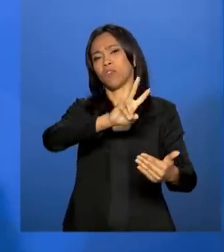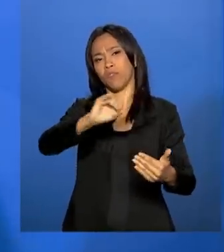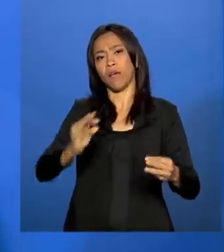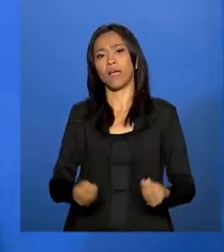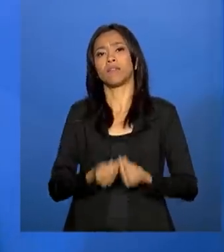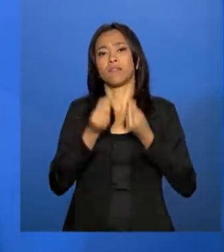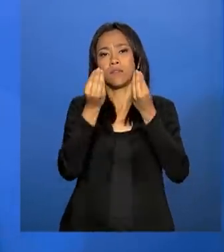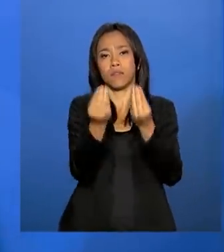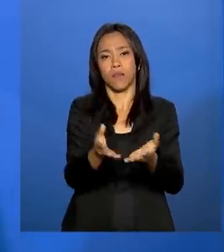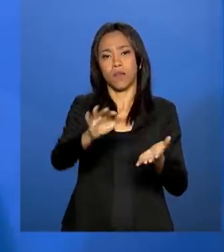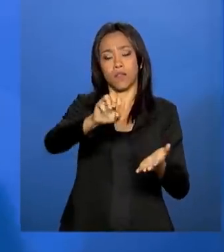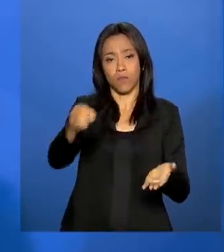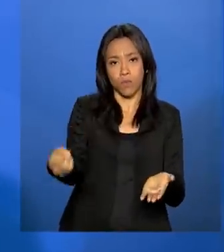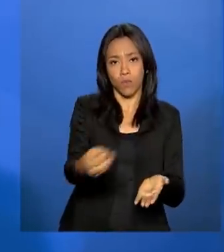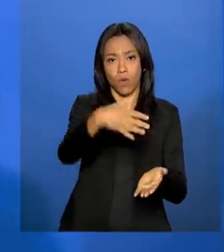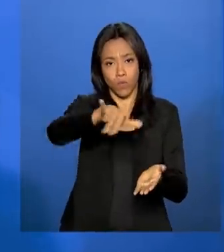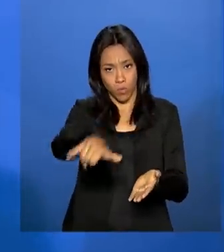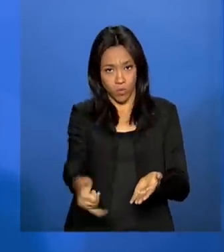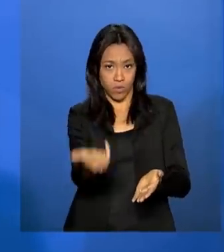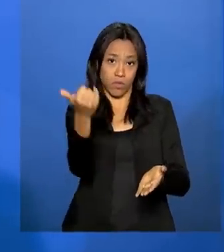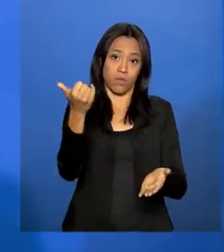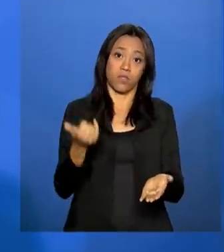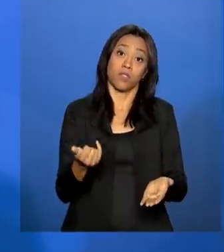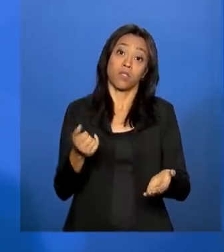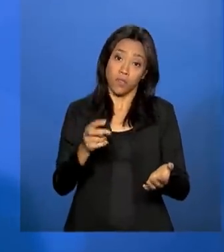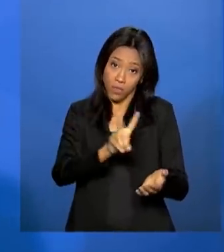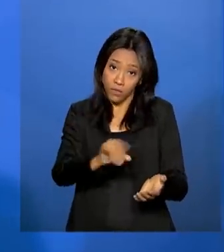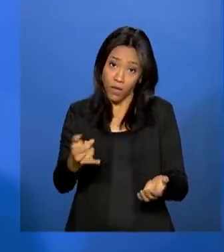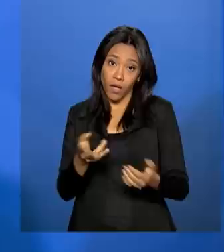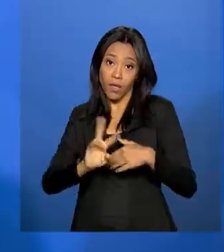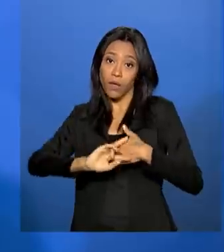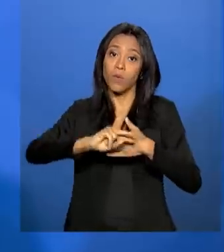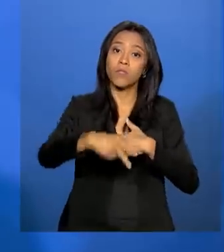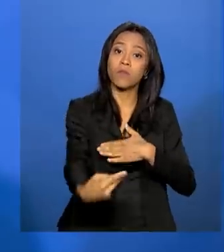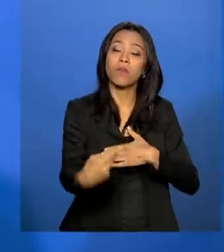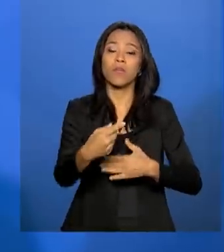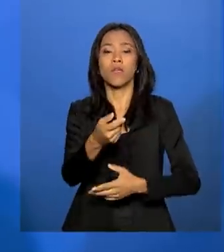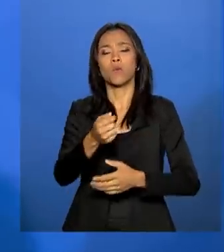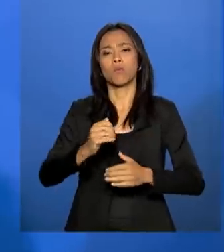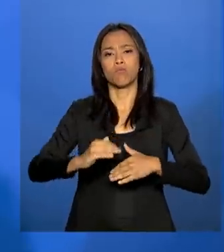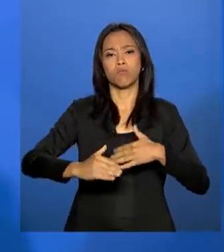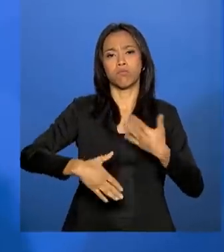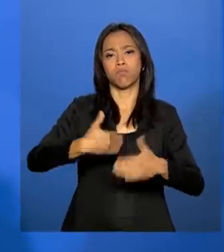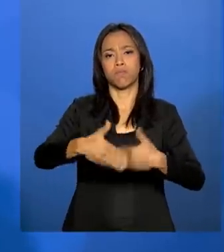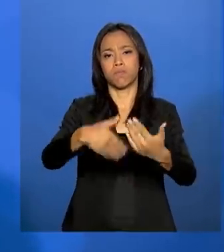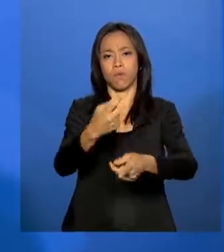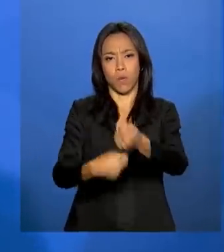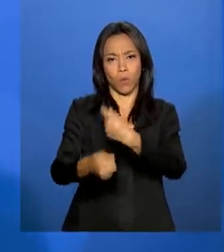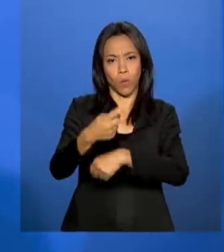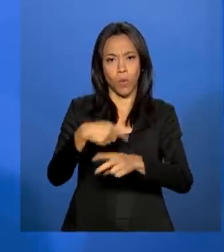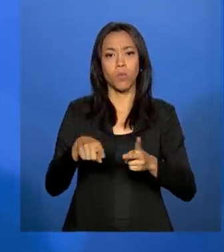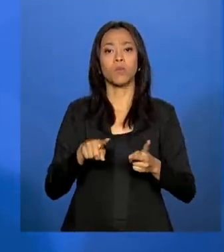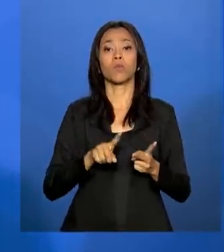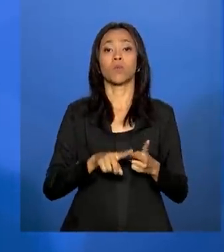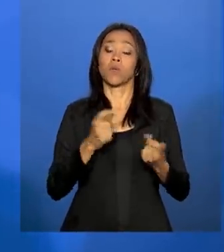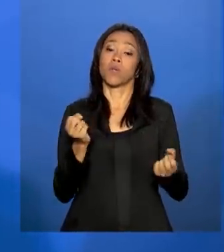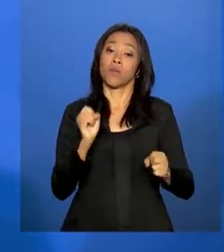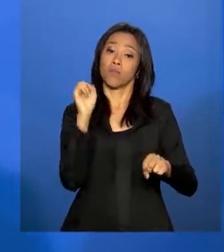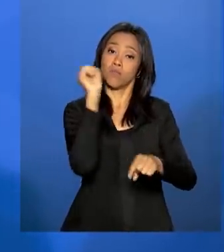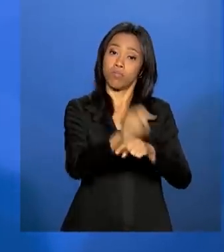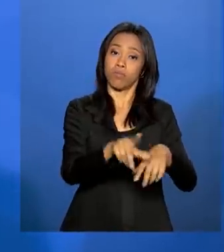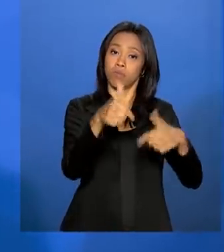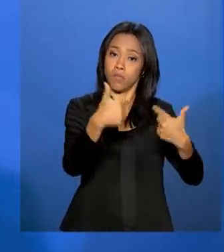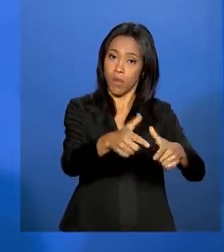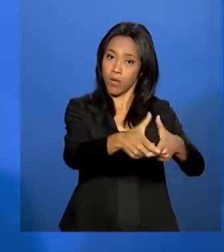oportunidades de desenvolvimento que resultarão em crescimento econômico, geração de renda e